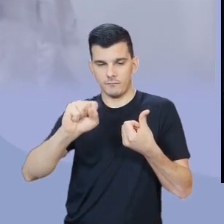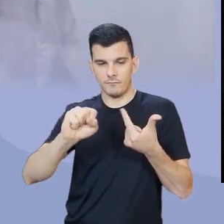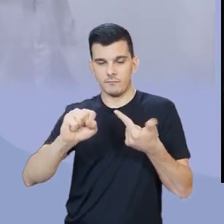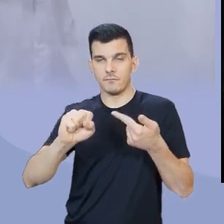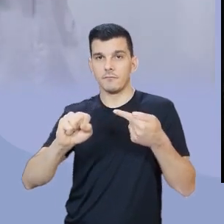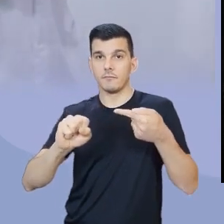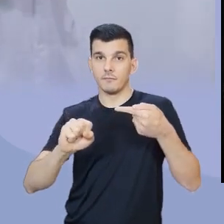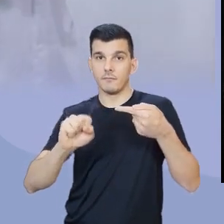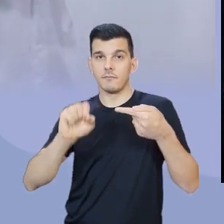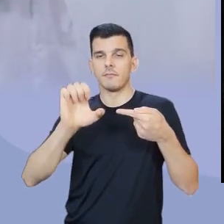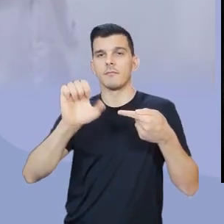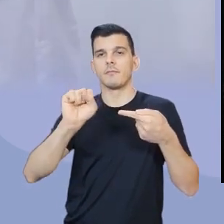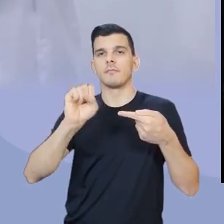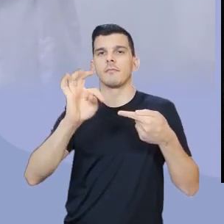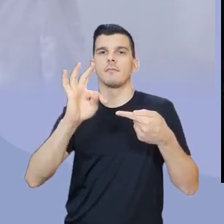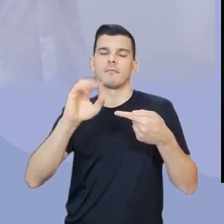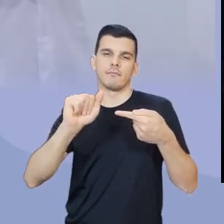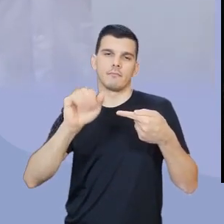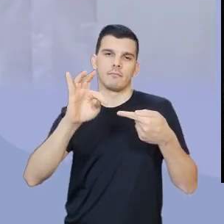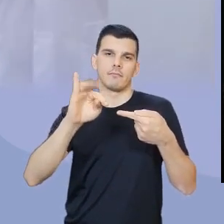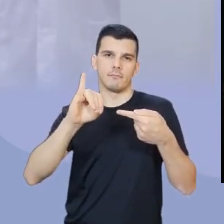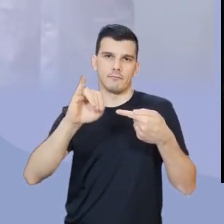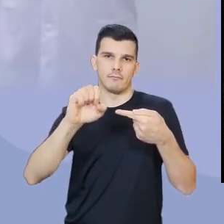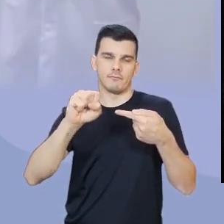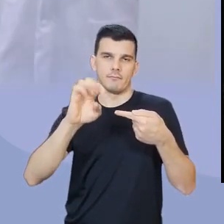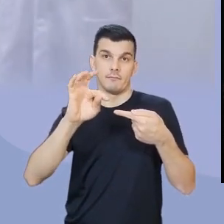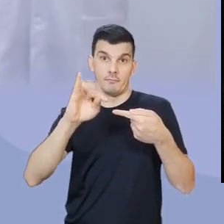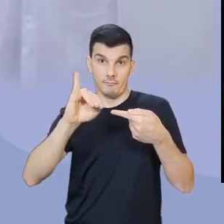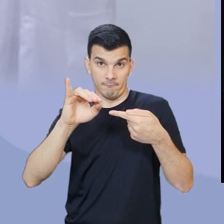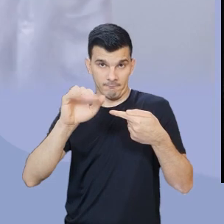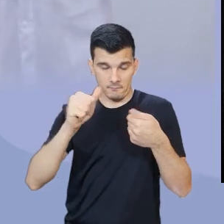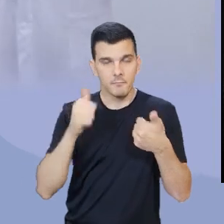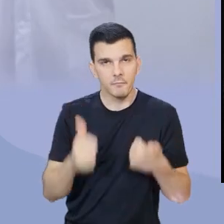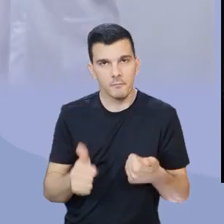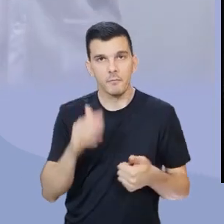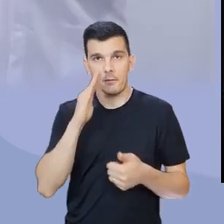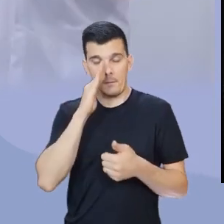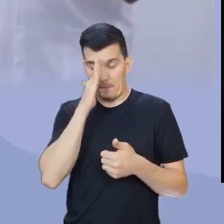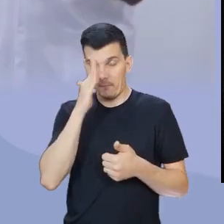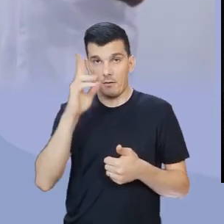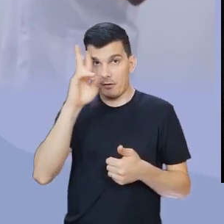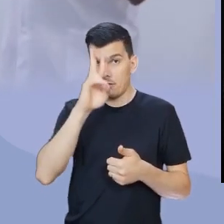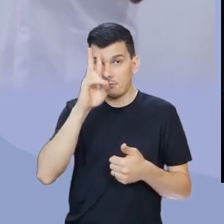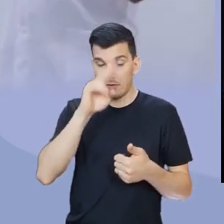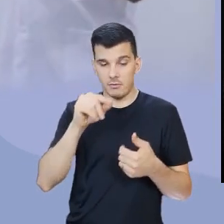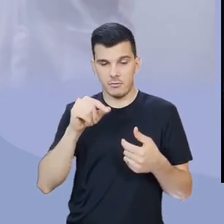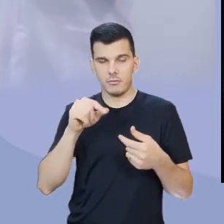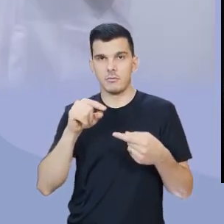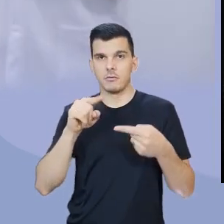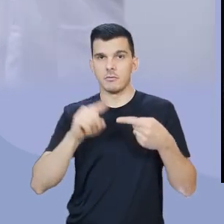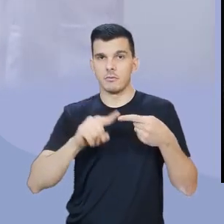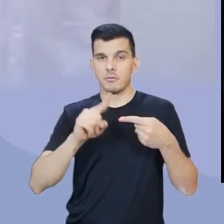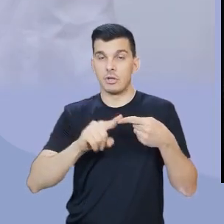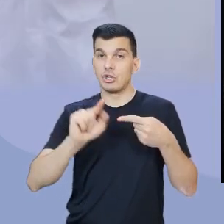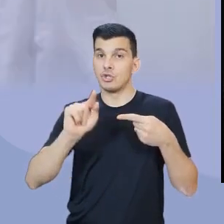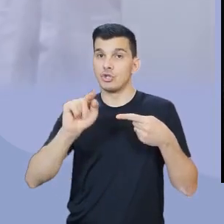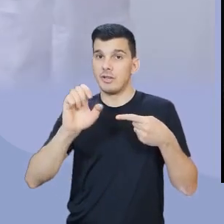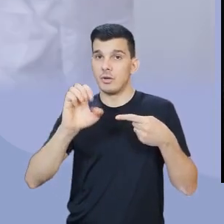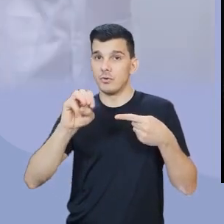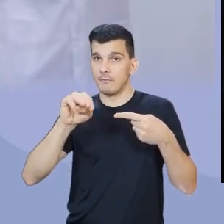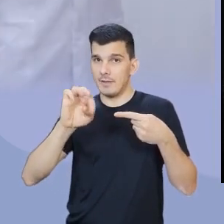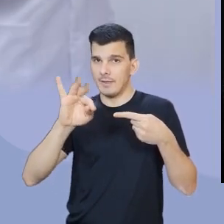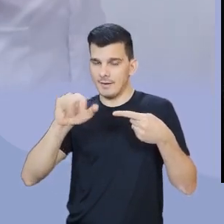competência 7, estatística e probabilidade. Lembrando que a competência 2, geometria plana e espacial,